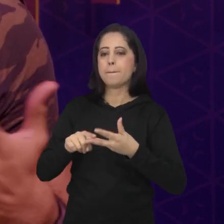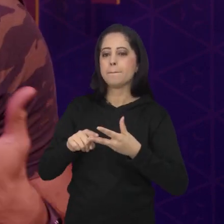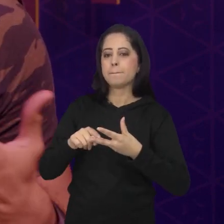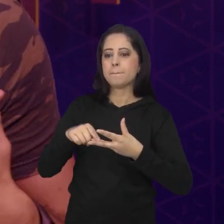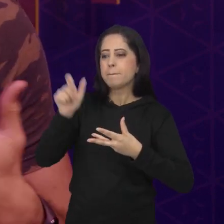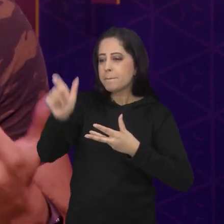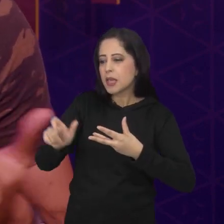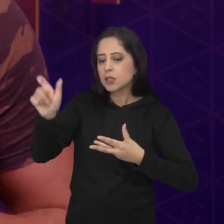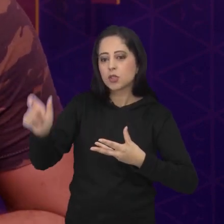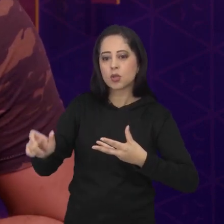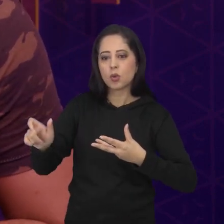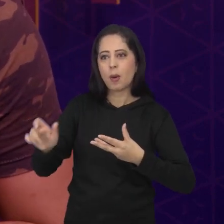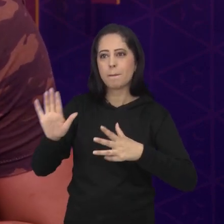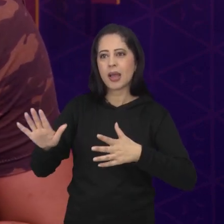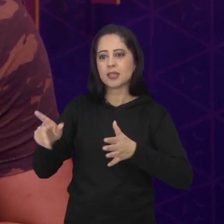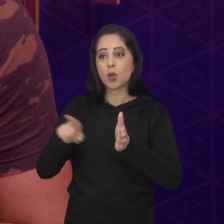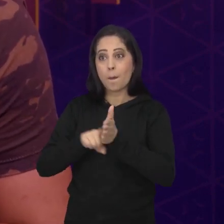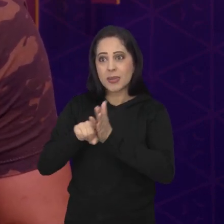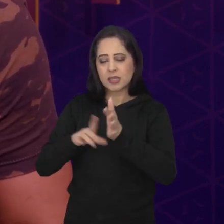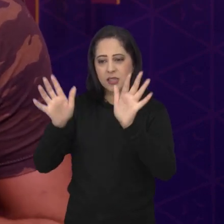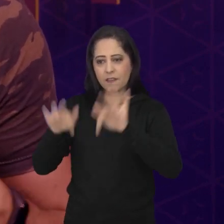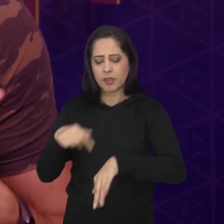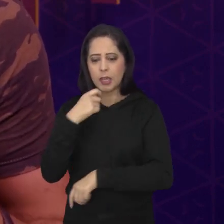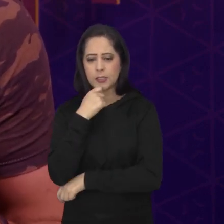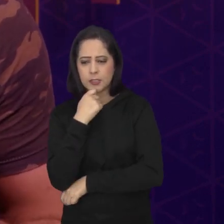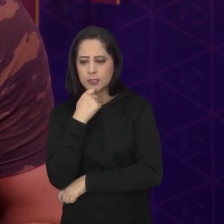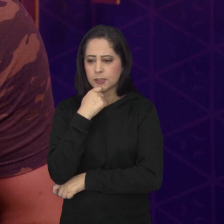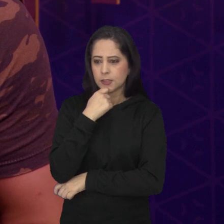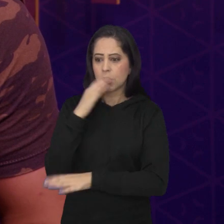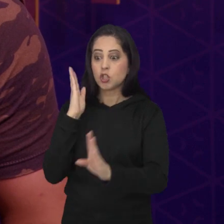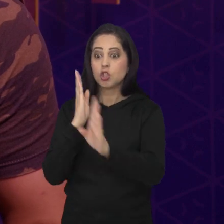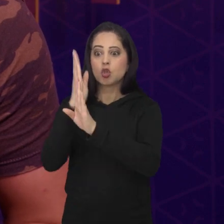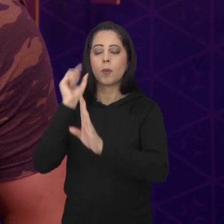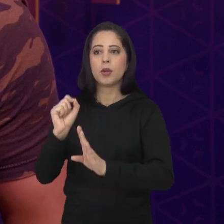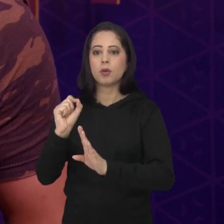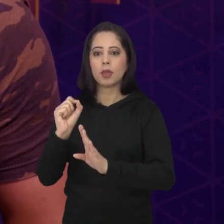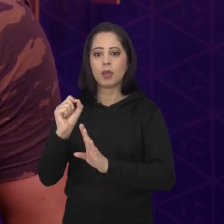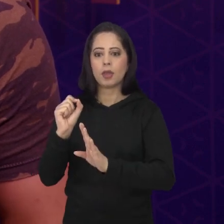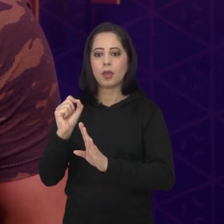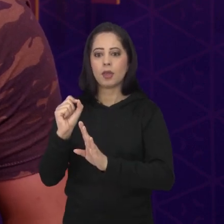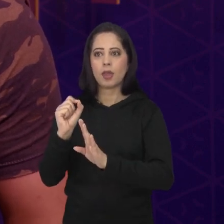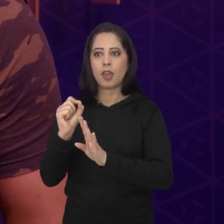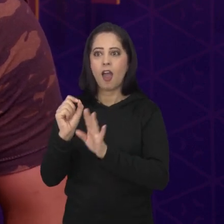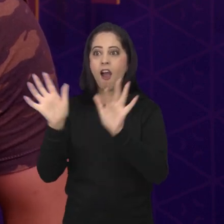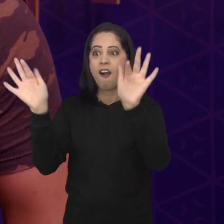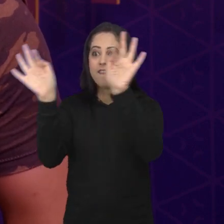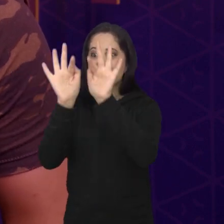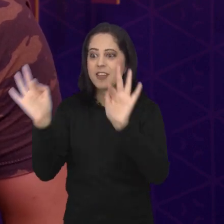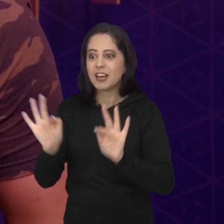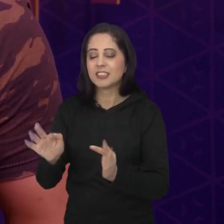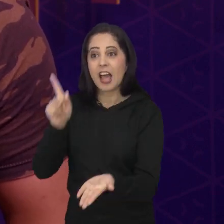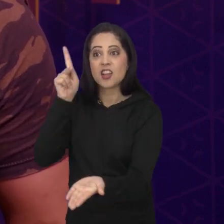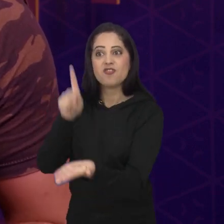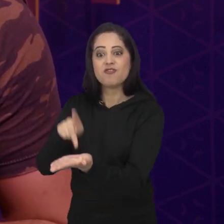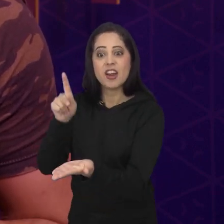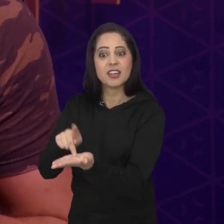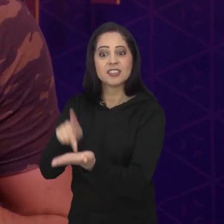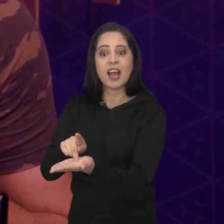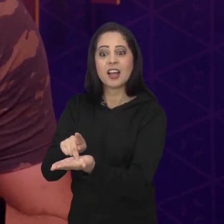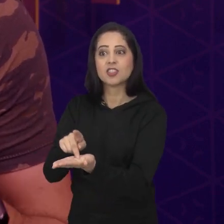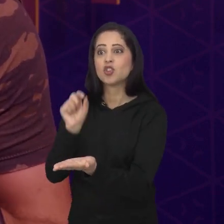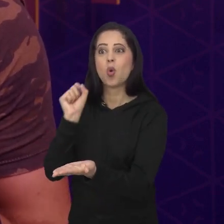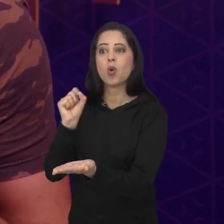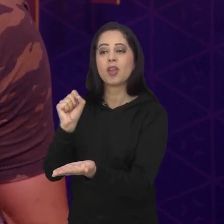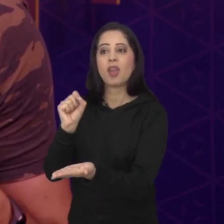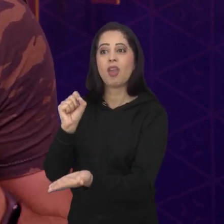viajar bastante. E no final do estudo, eles concluíram que o fator crucial para